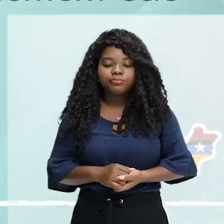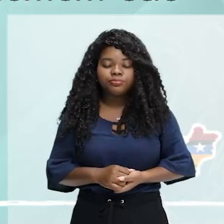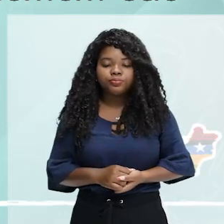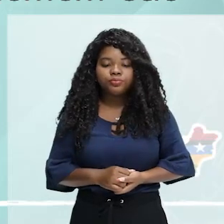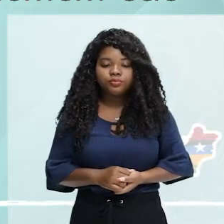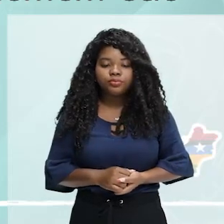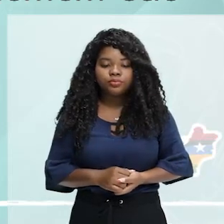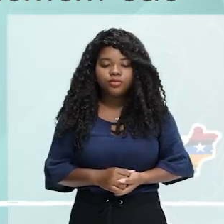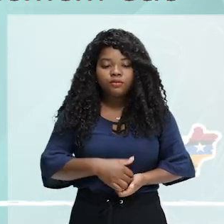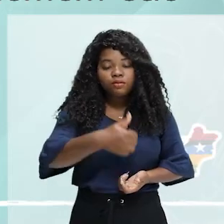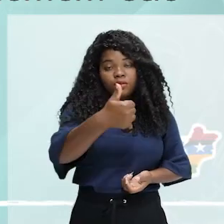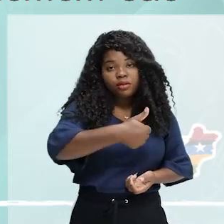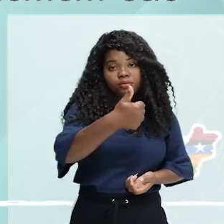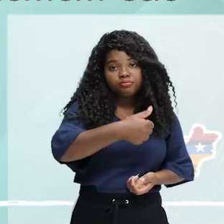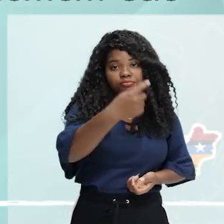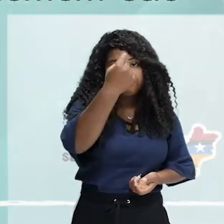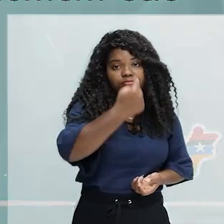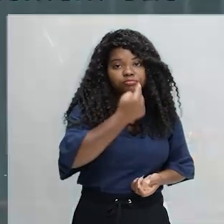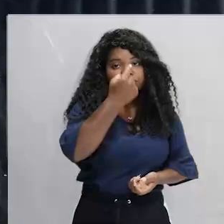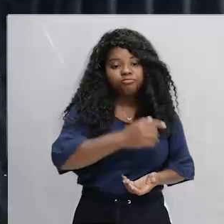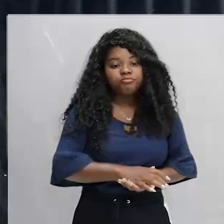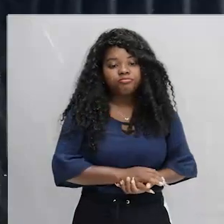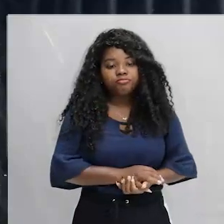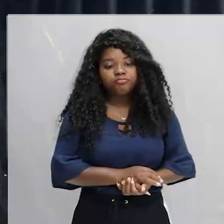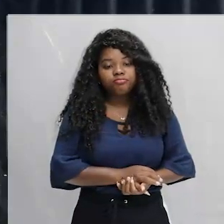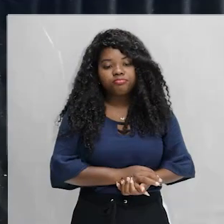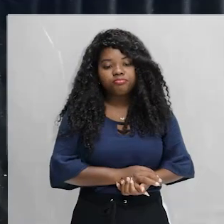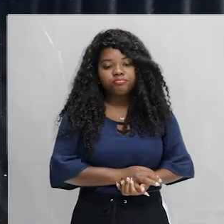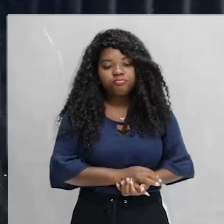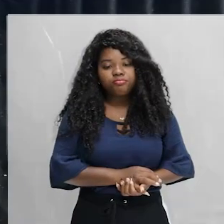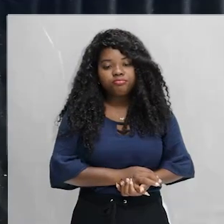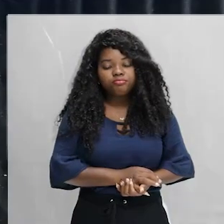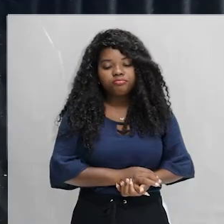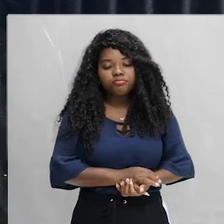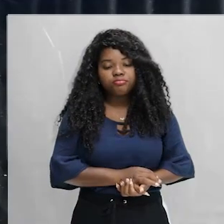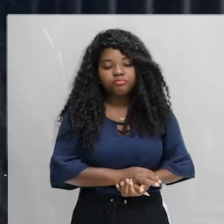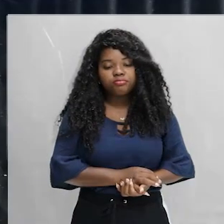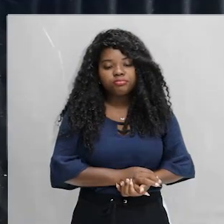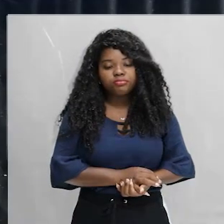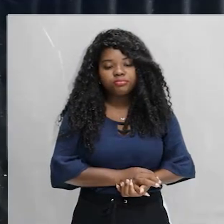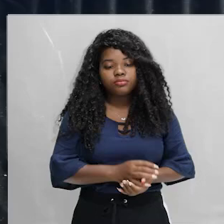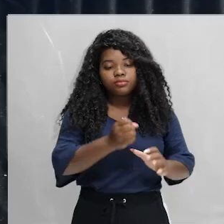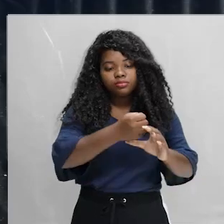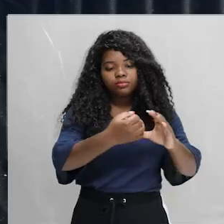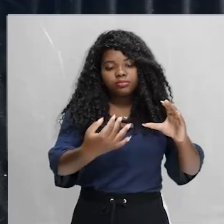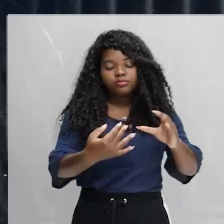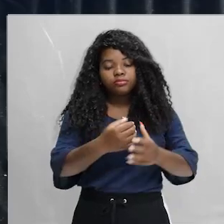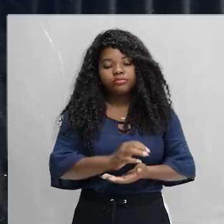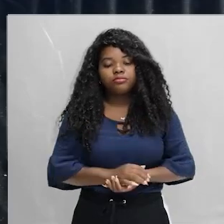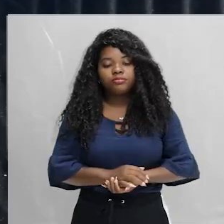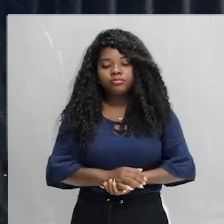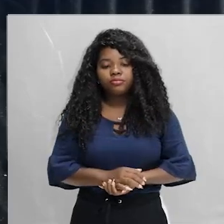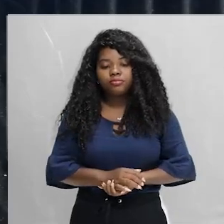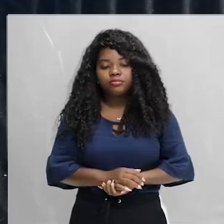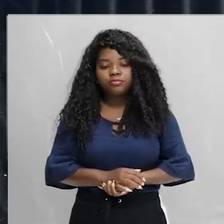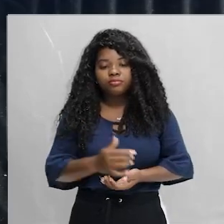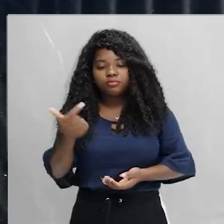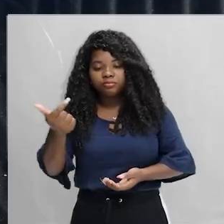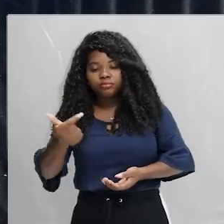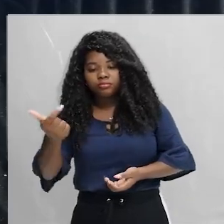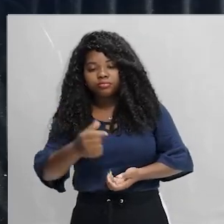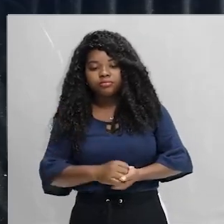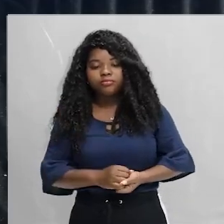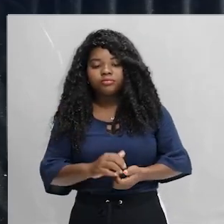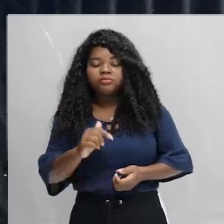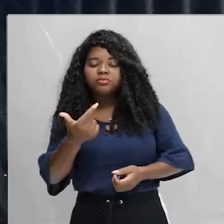Bom, à primeira vista, não dá nem para imaginar se são a primeira pessoa, porque as características